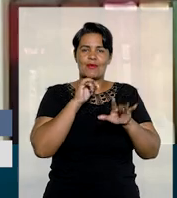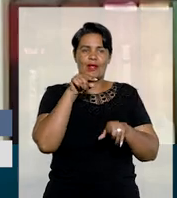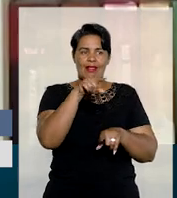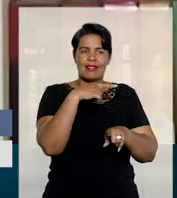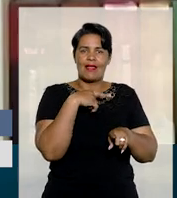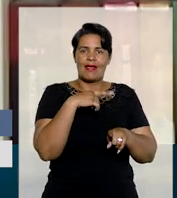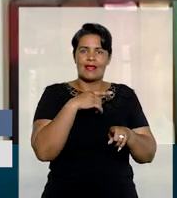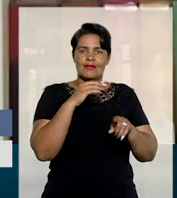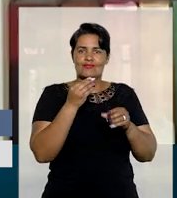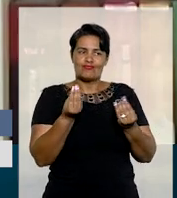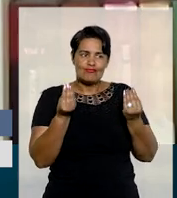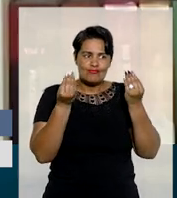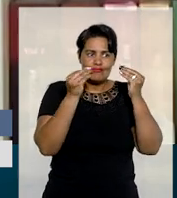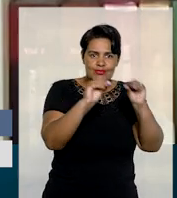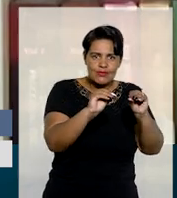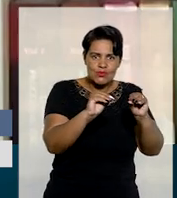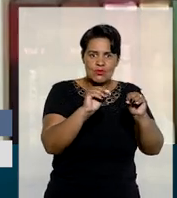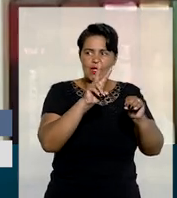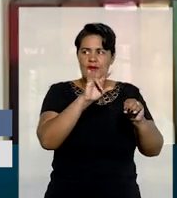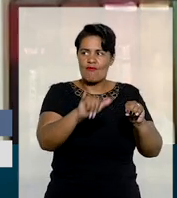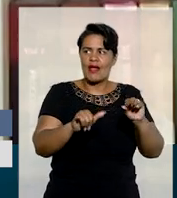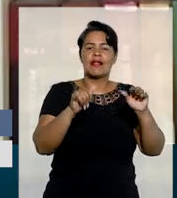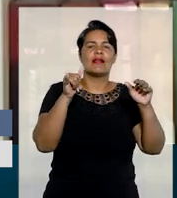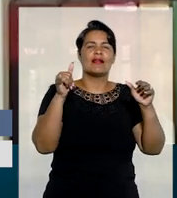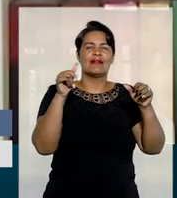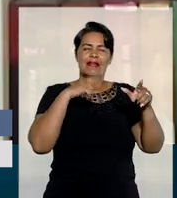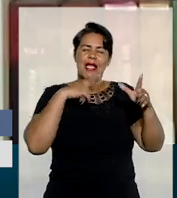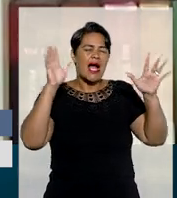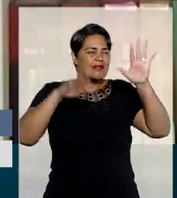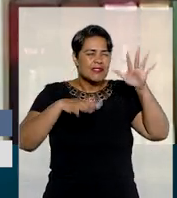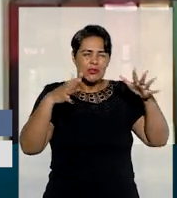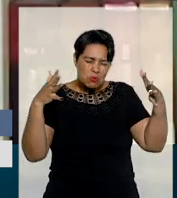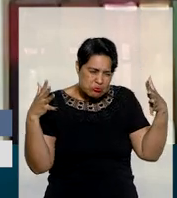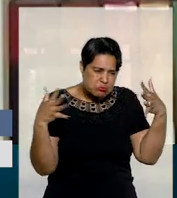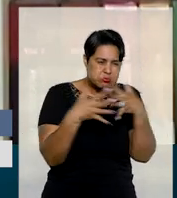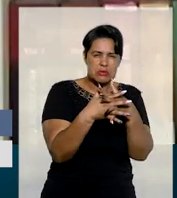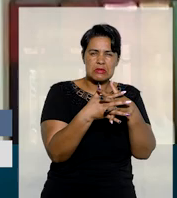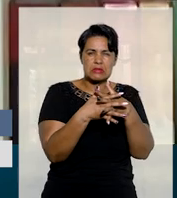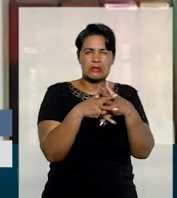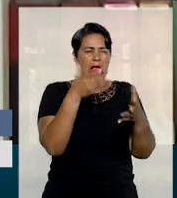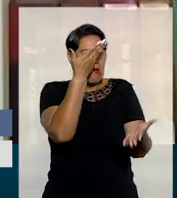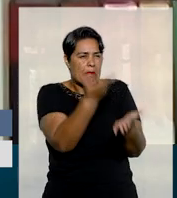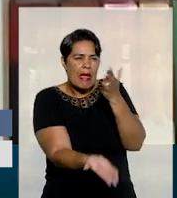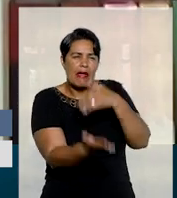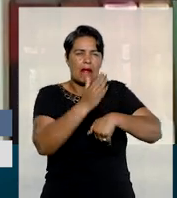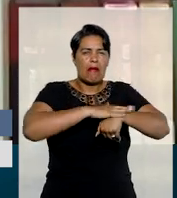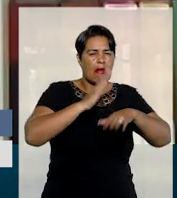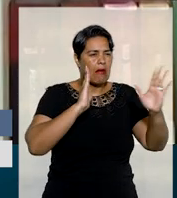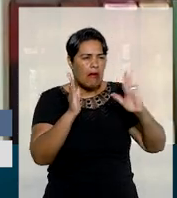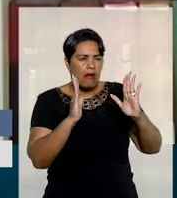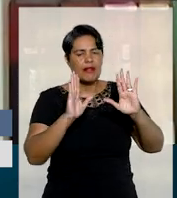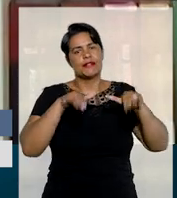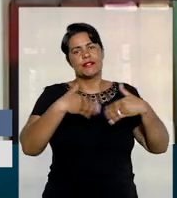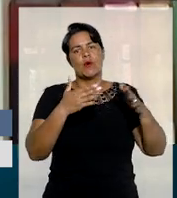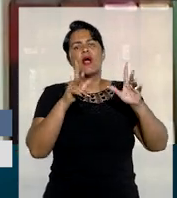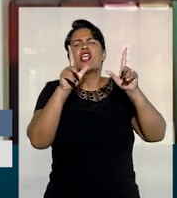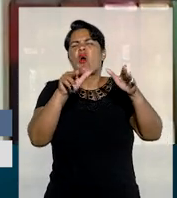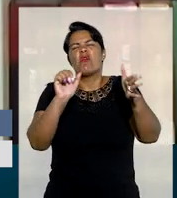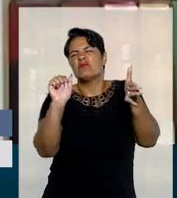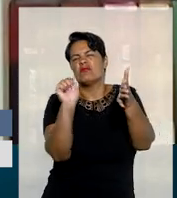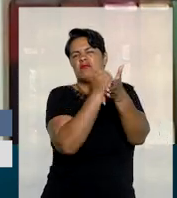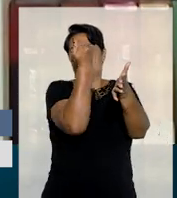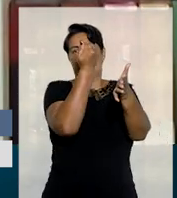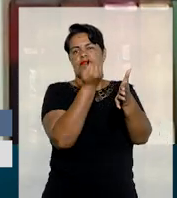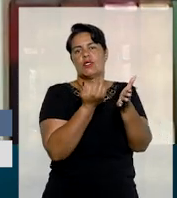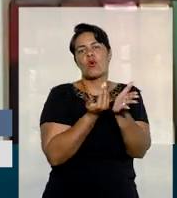mundo, porque retira do sistema uma fonte de ruído aí que gerava alguns problemas, inclusive de se perder